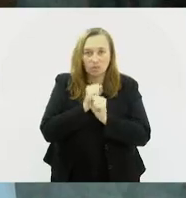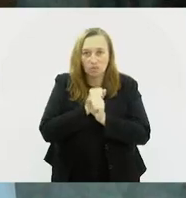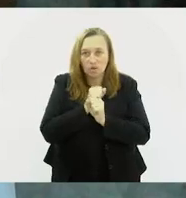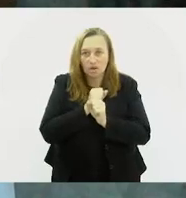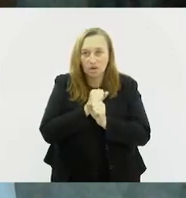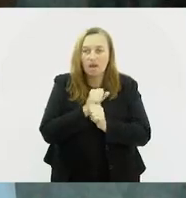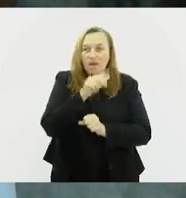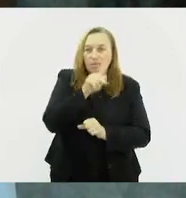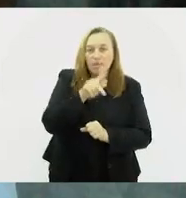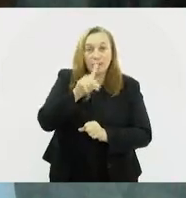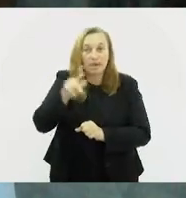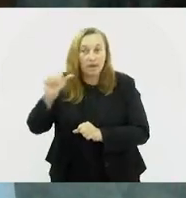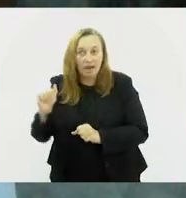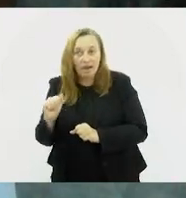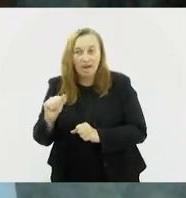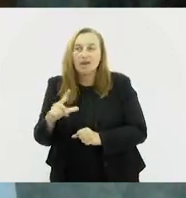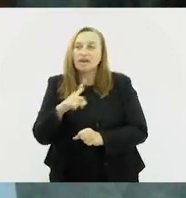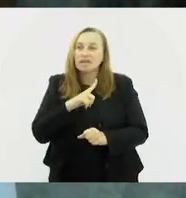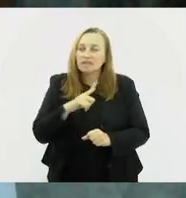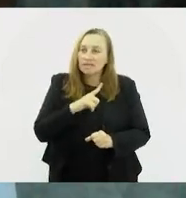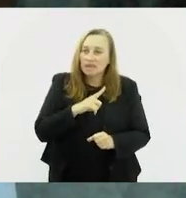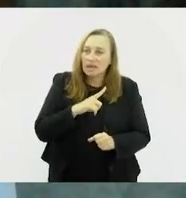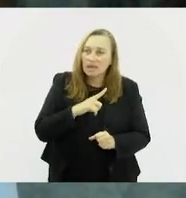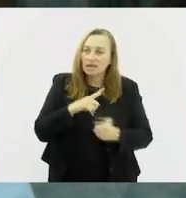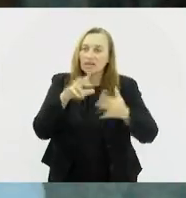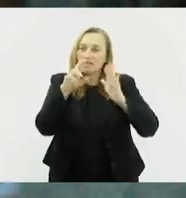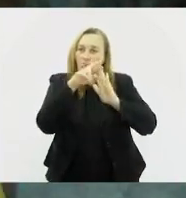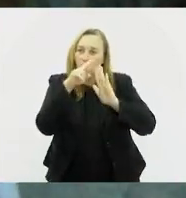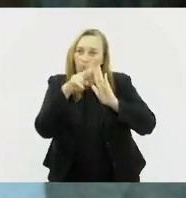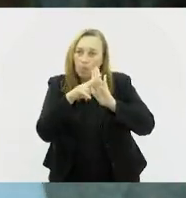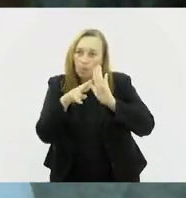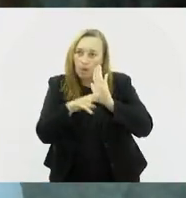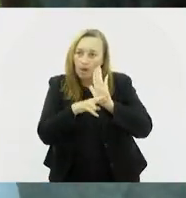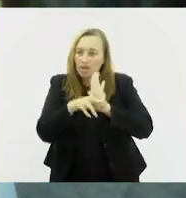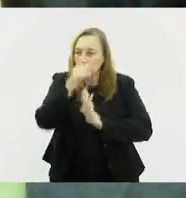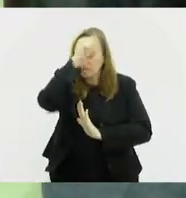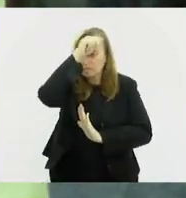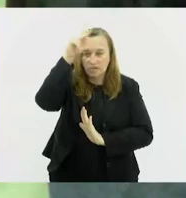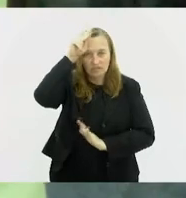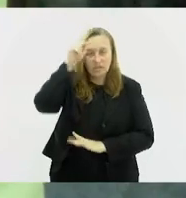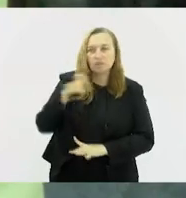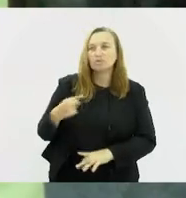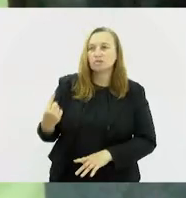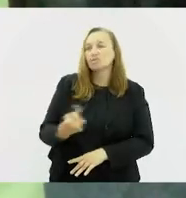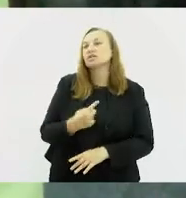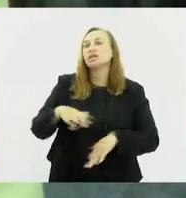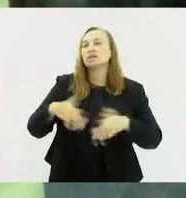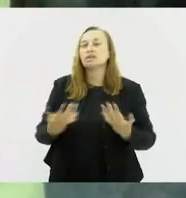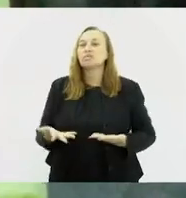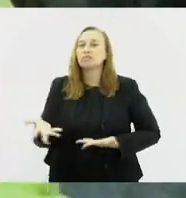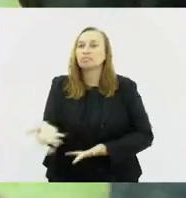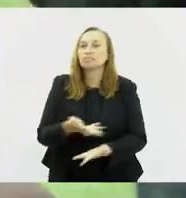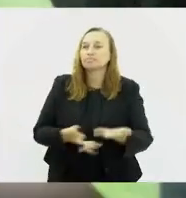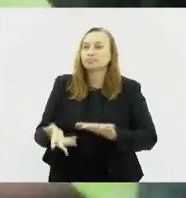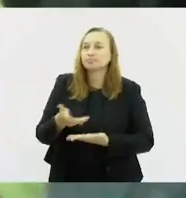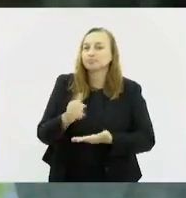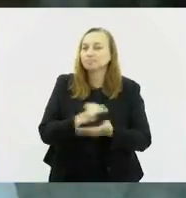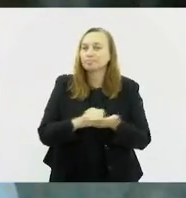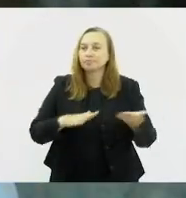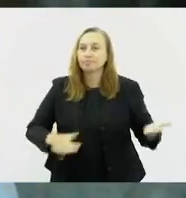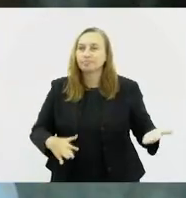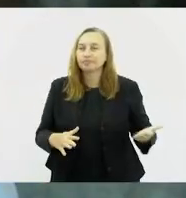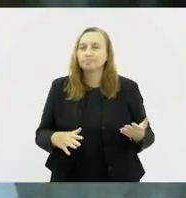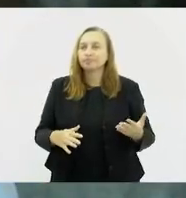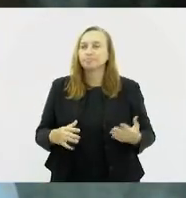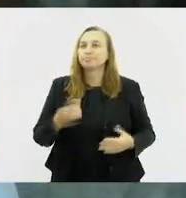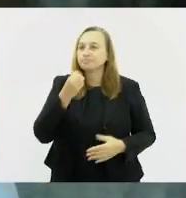PPA, que tem critérios por decreto do nosso prefeito. Então, participar da atividade, isso é um prêmio para o